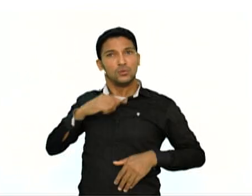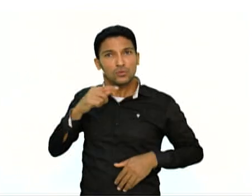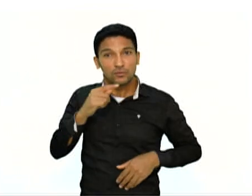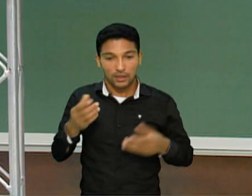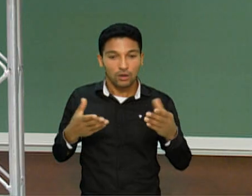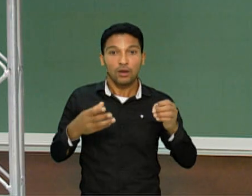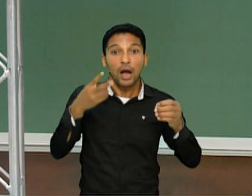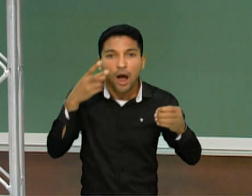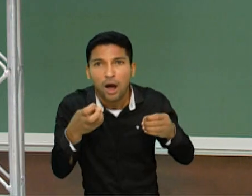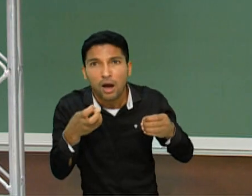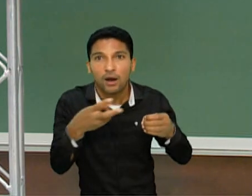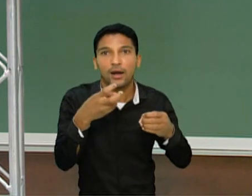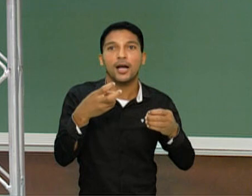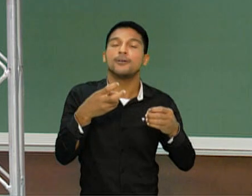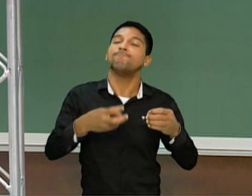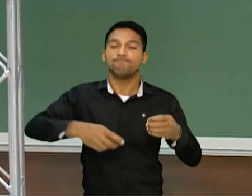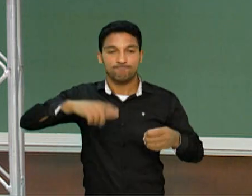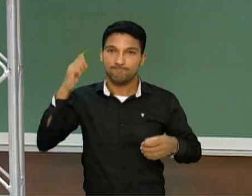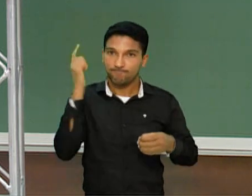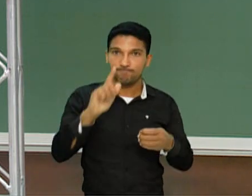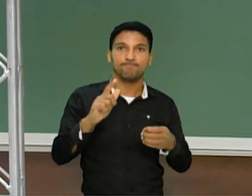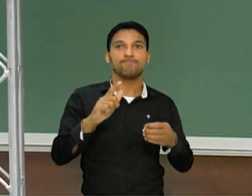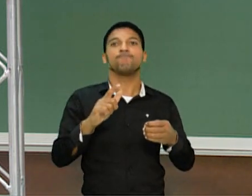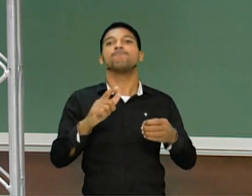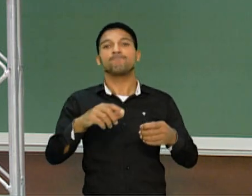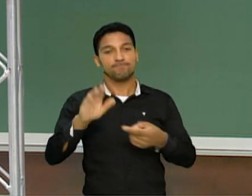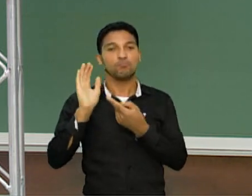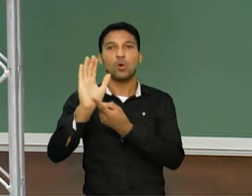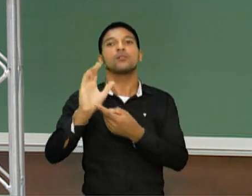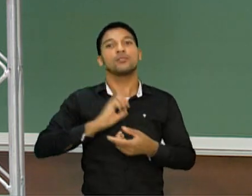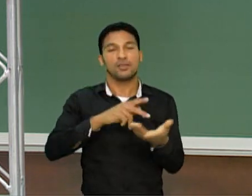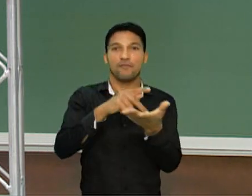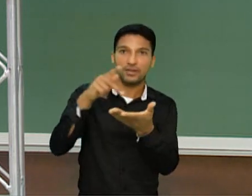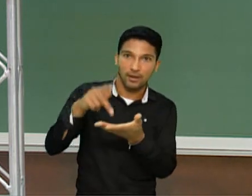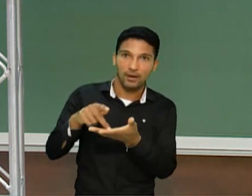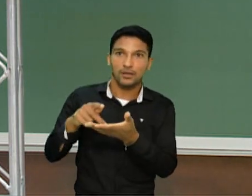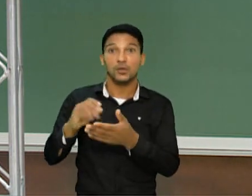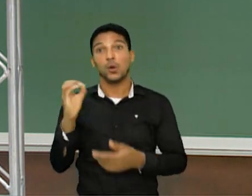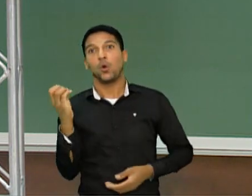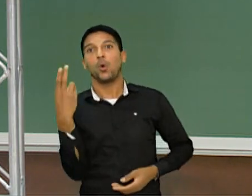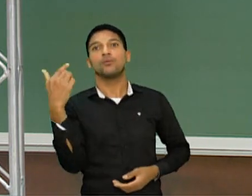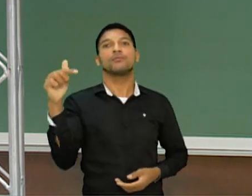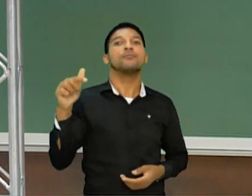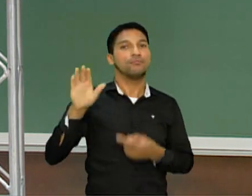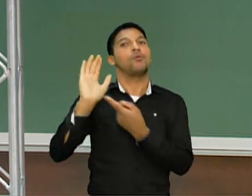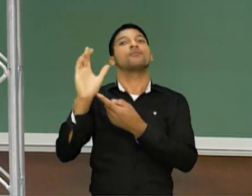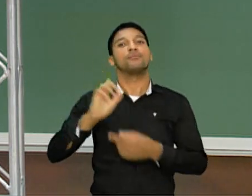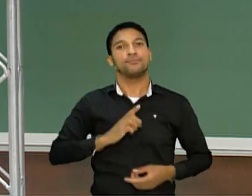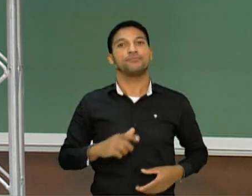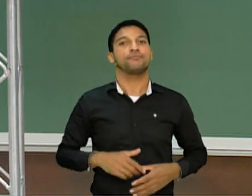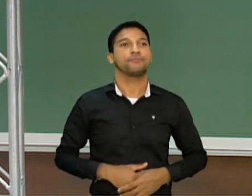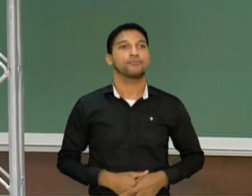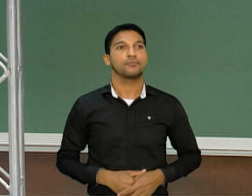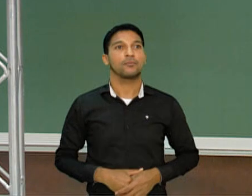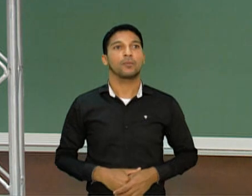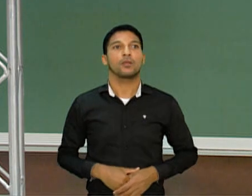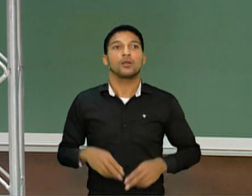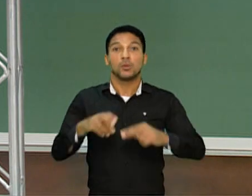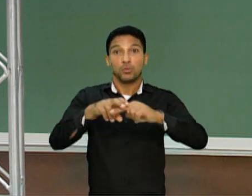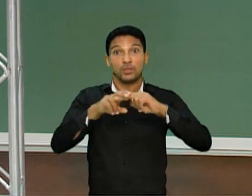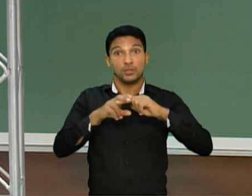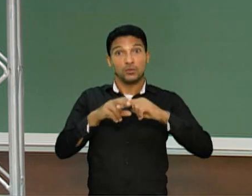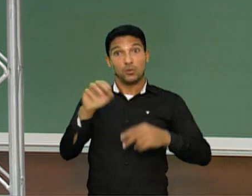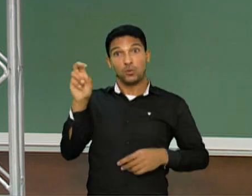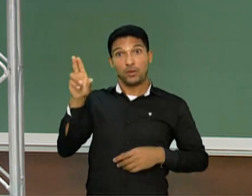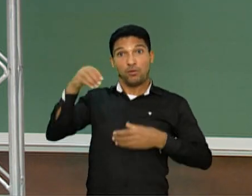garantir um critério para constatar as coisas como verdadeiras ou não. Por isso que quando eu